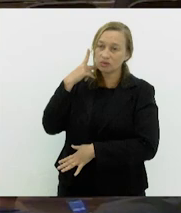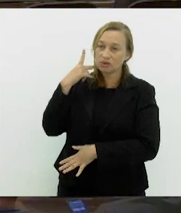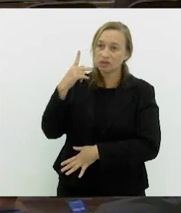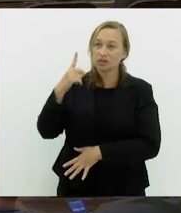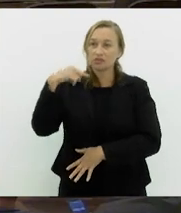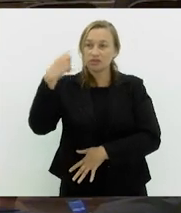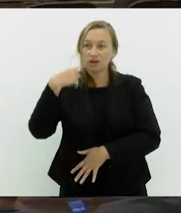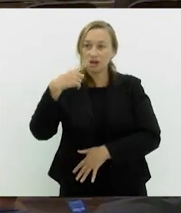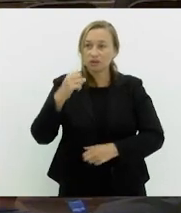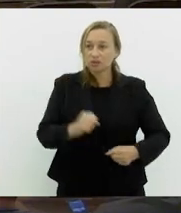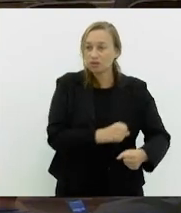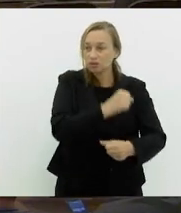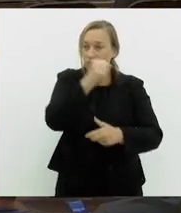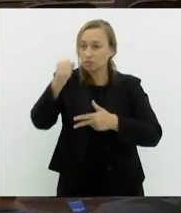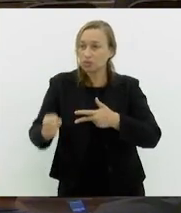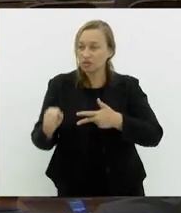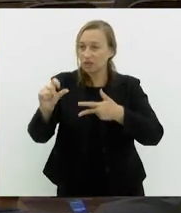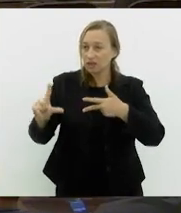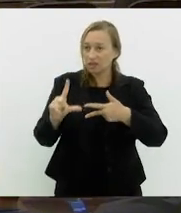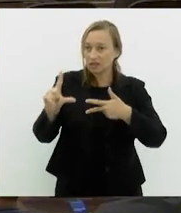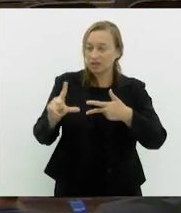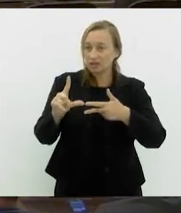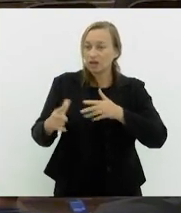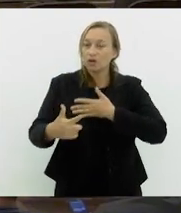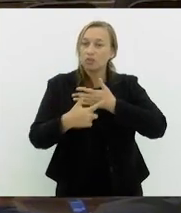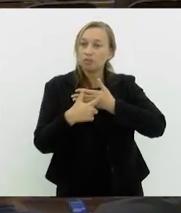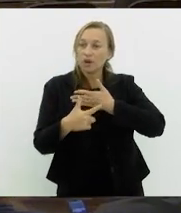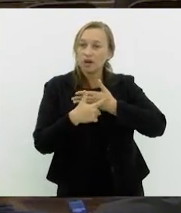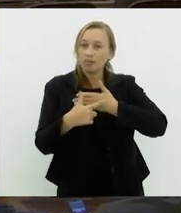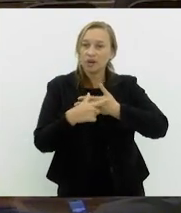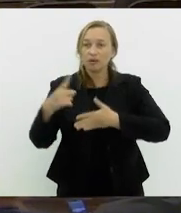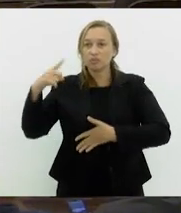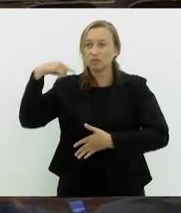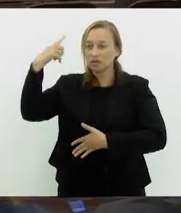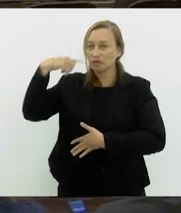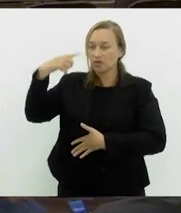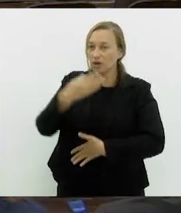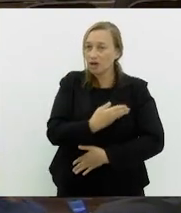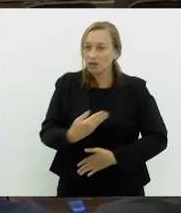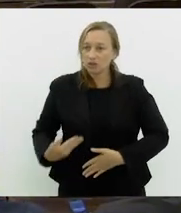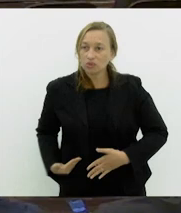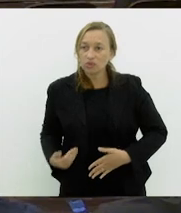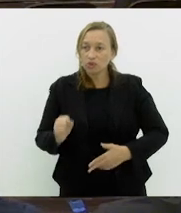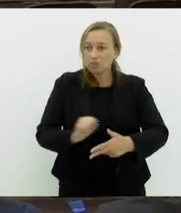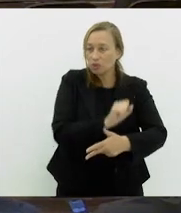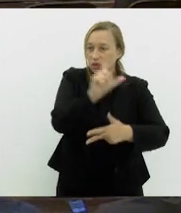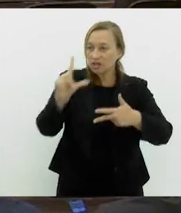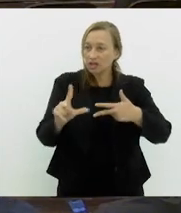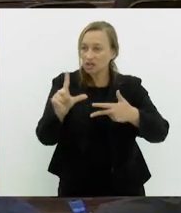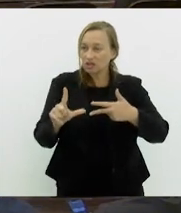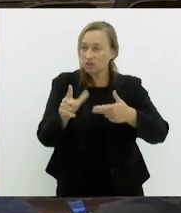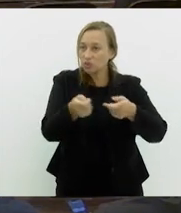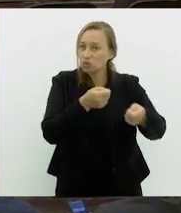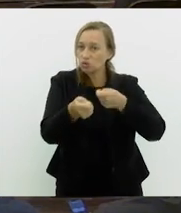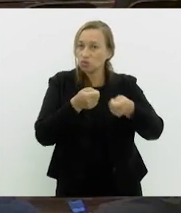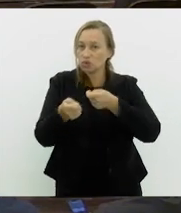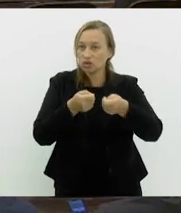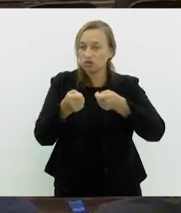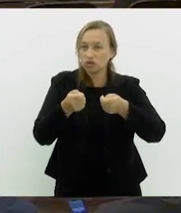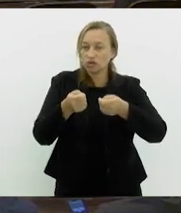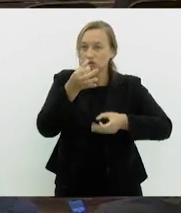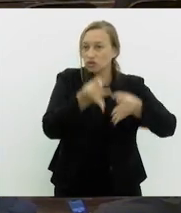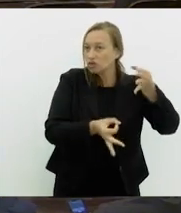realização do Congresso, o papel da advocacia pública do Poder Legislativo no controle de juridicidade